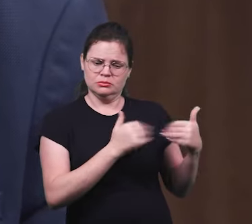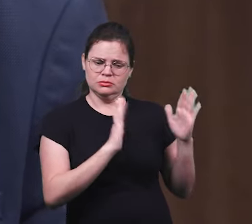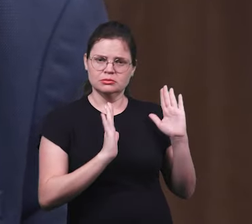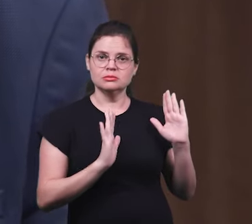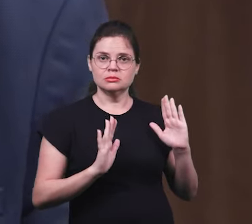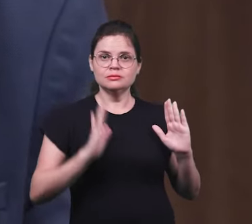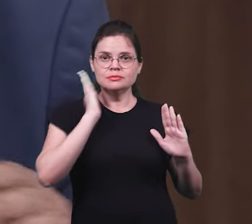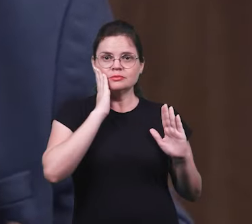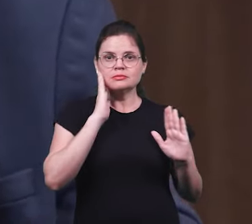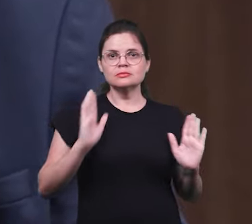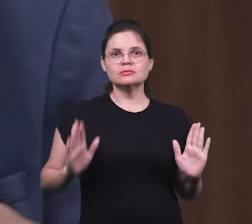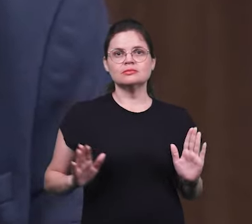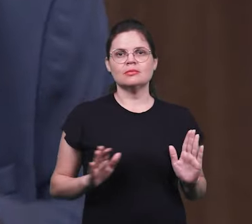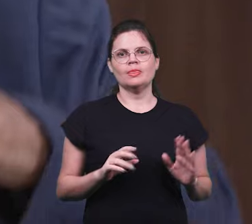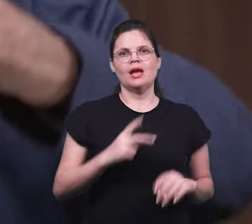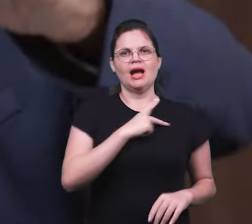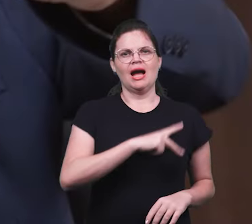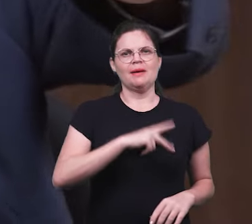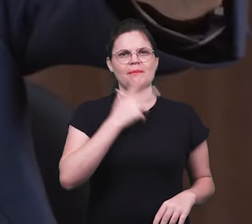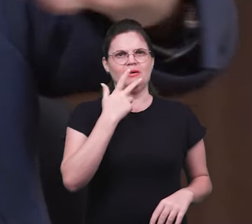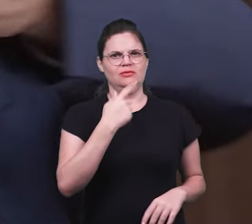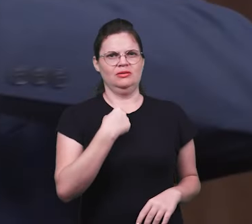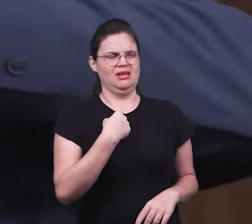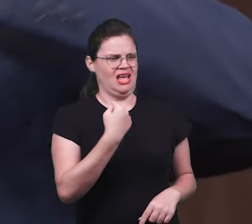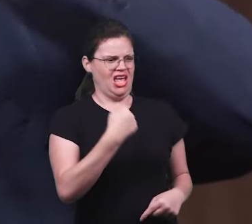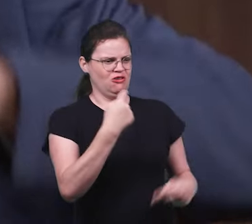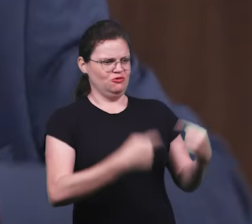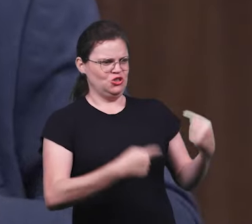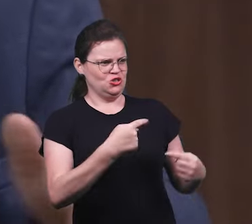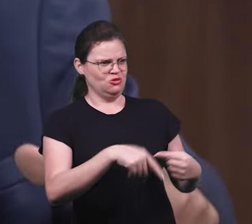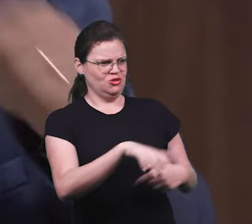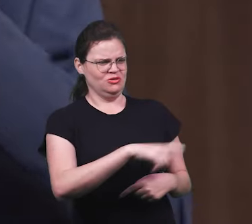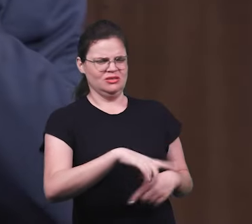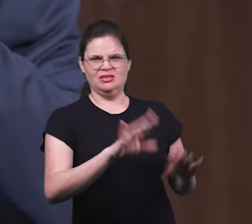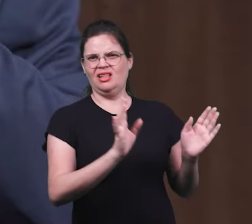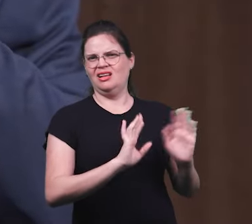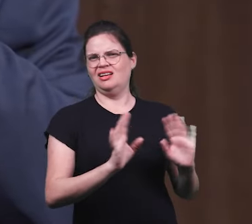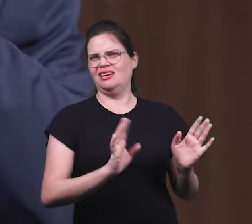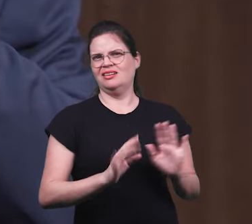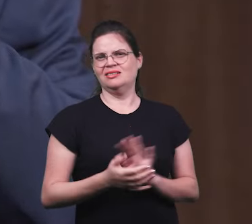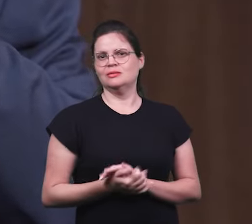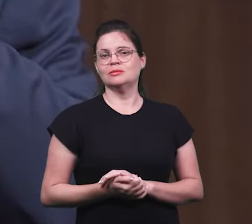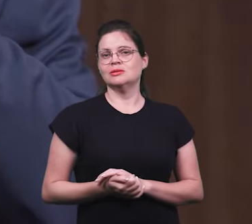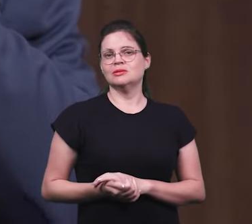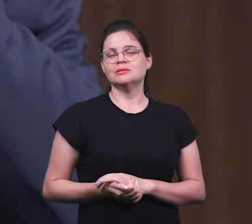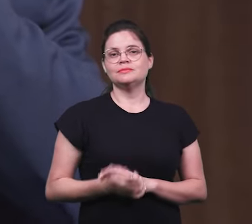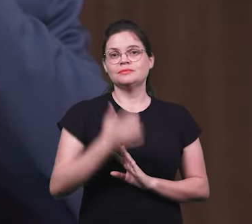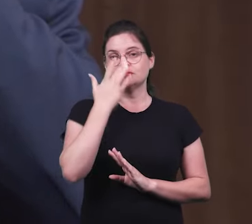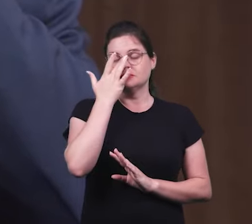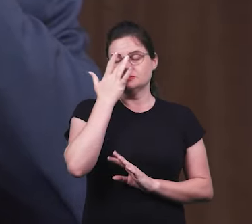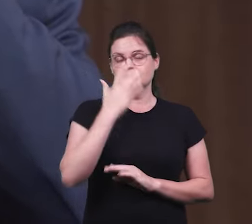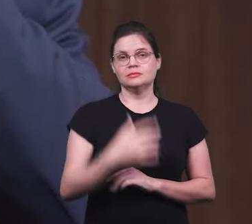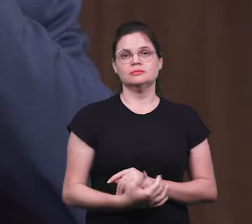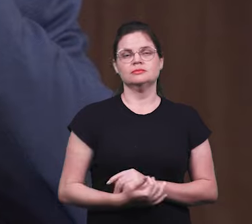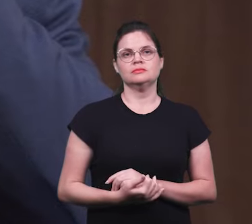Então, quando o Paulo falou, ele falou: vou discutir com você em outra ocasião. Eu não quiser nem ouvir Paulo também, esses filósofos aqui, não. Não queria ouvir Paulo muito também, não.